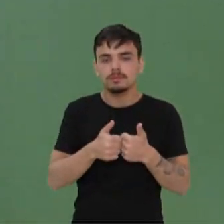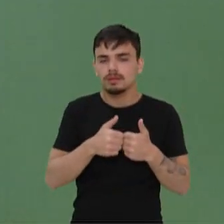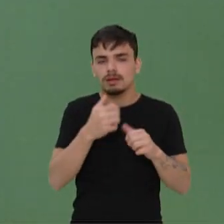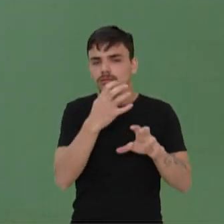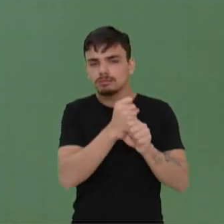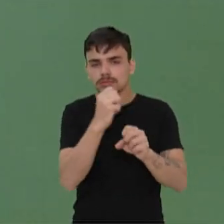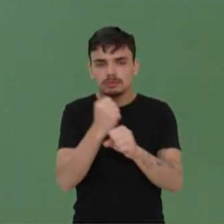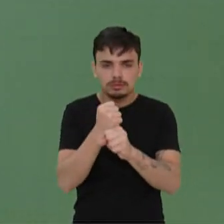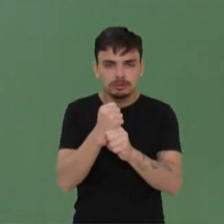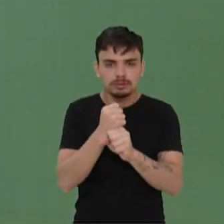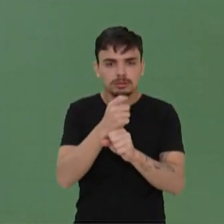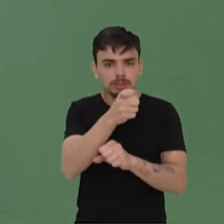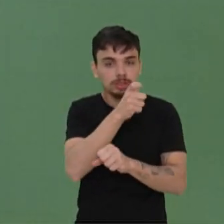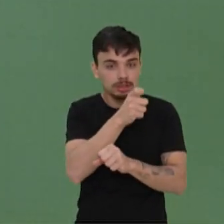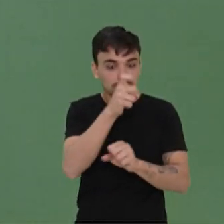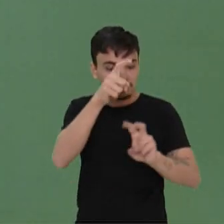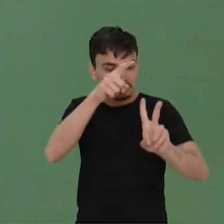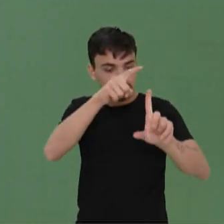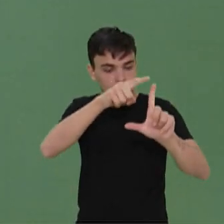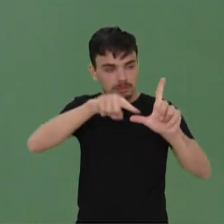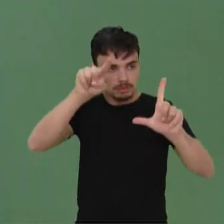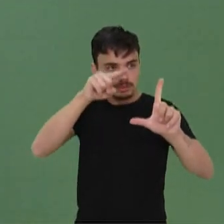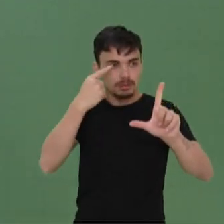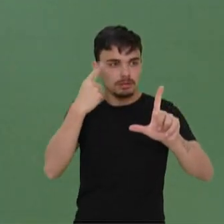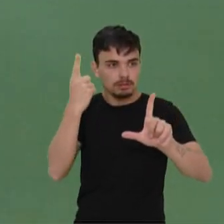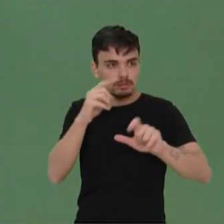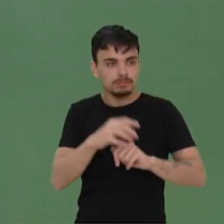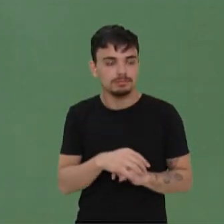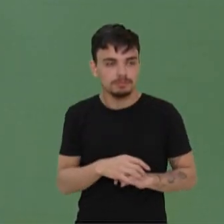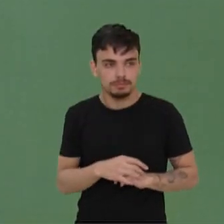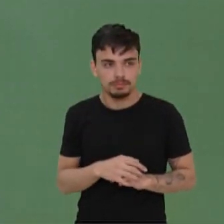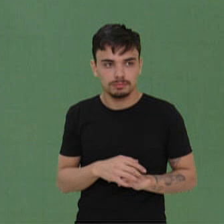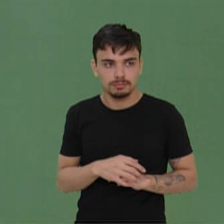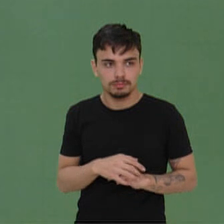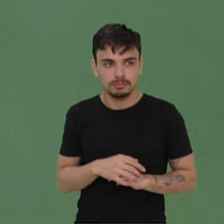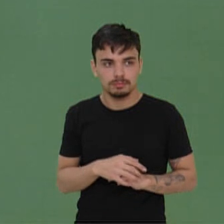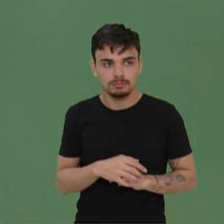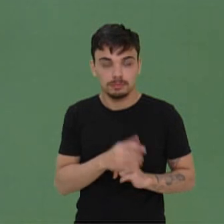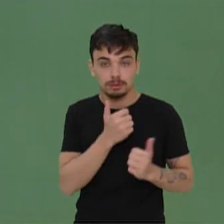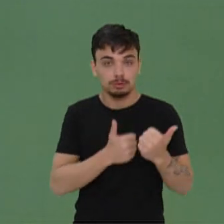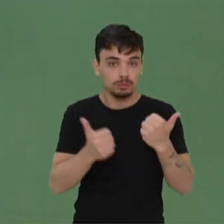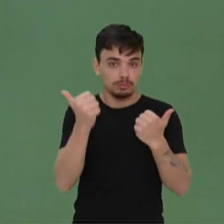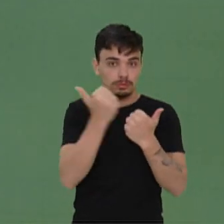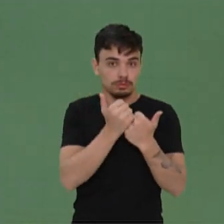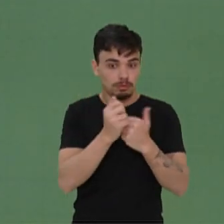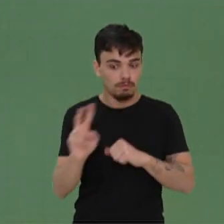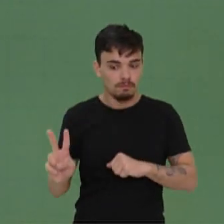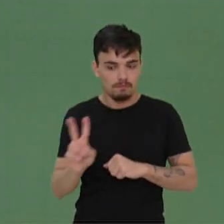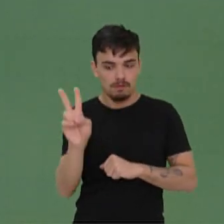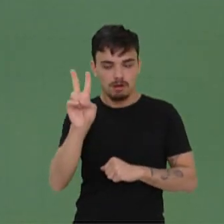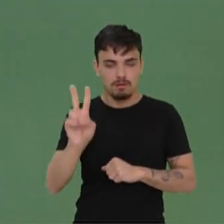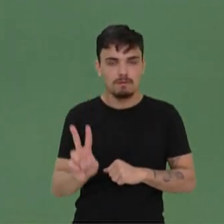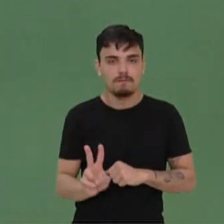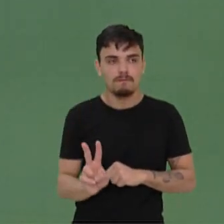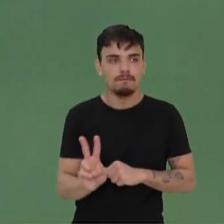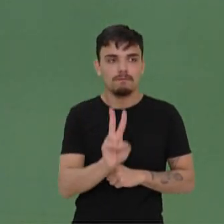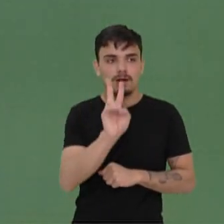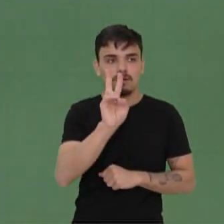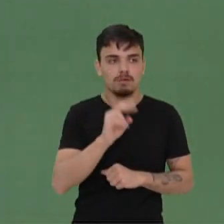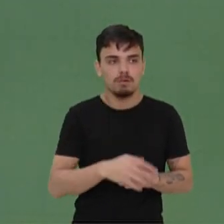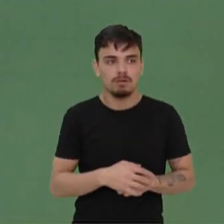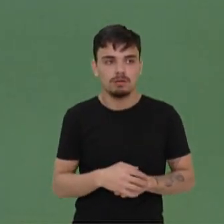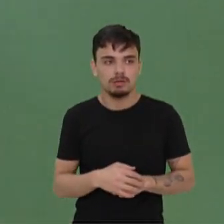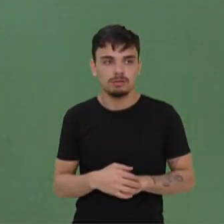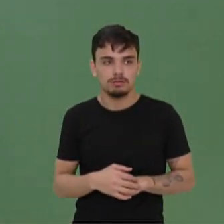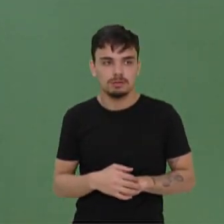vértice, está aí a fórmula, né? Xv igual a menos b sobre 2a, então a gente vai trocar aqui os valores, né? Então vai ficar aqui